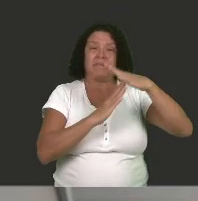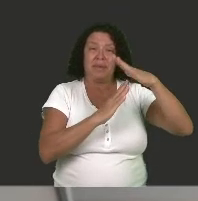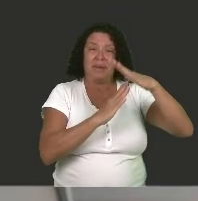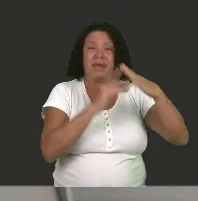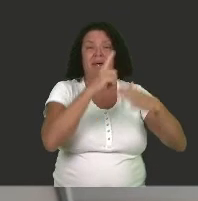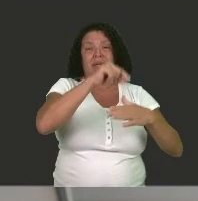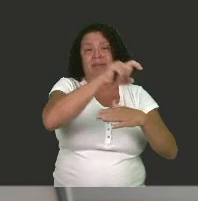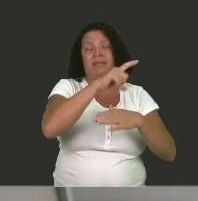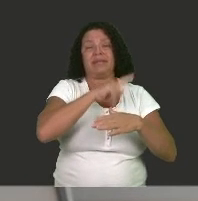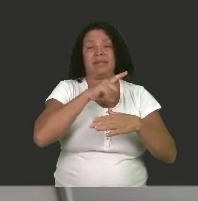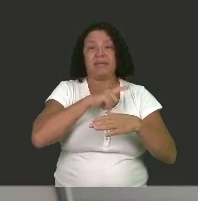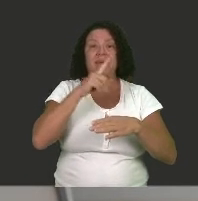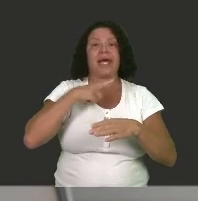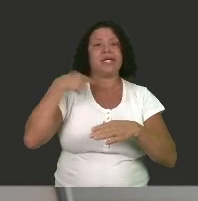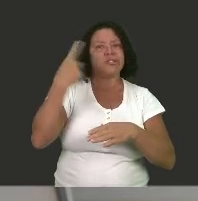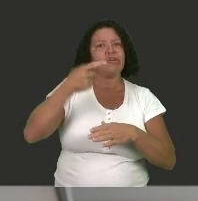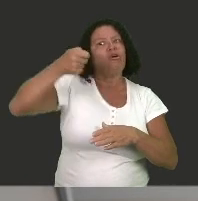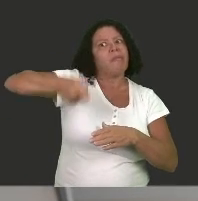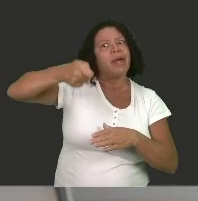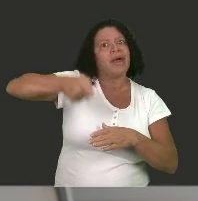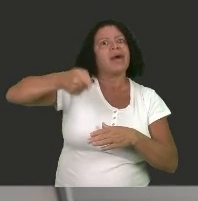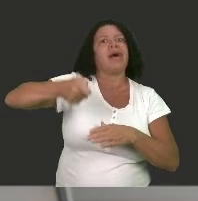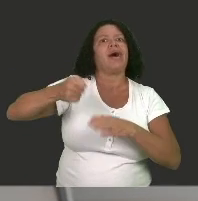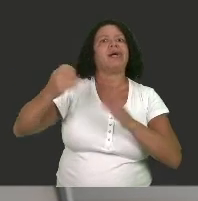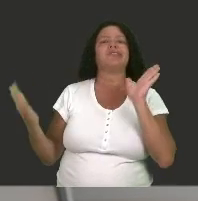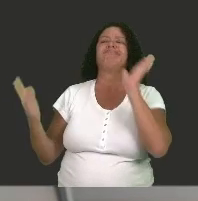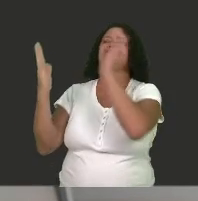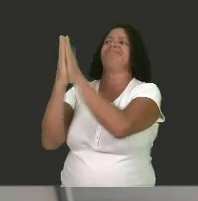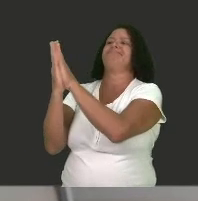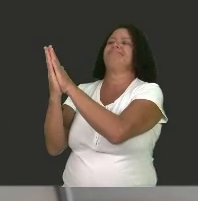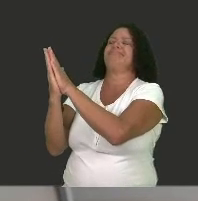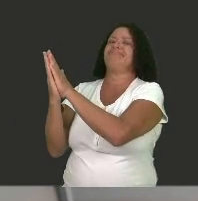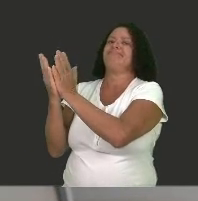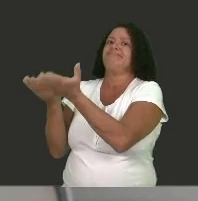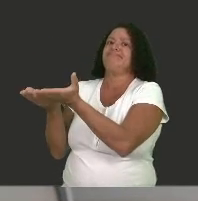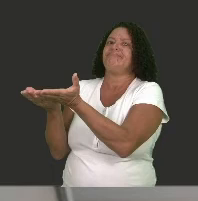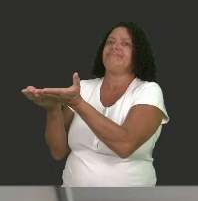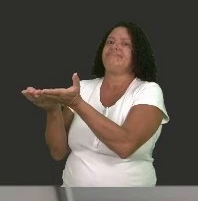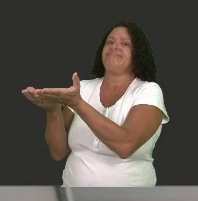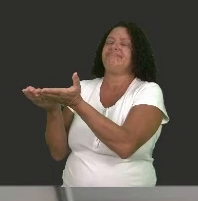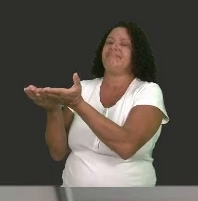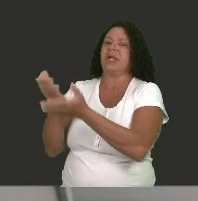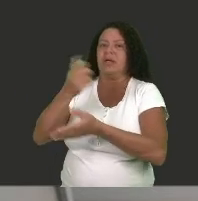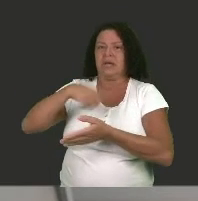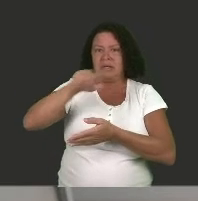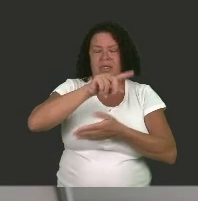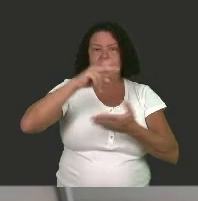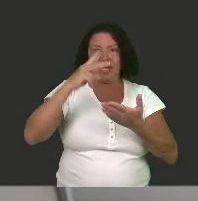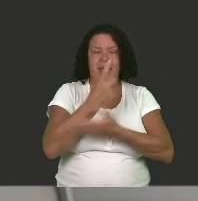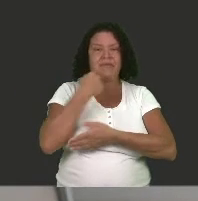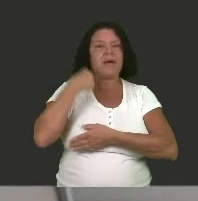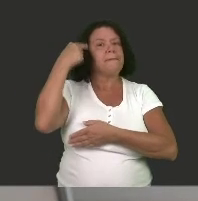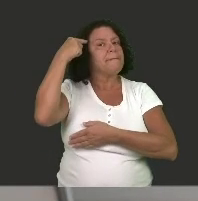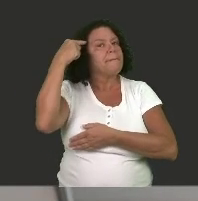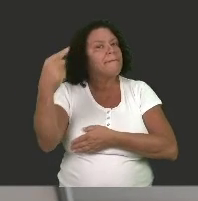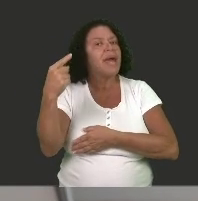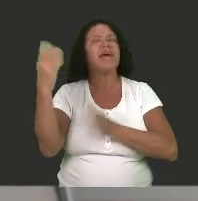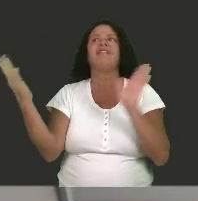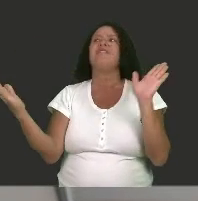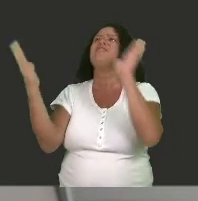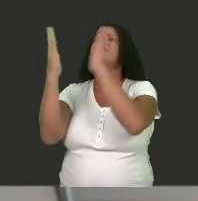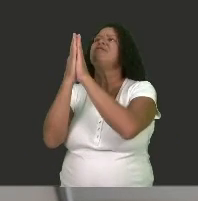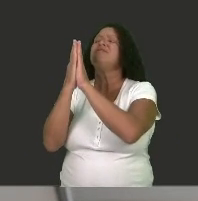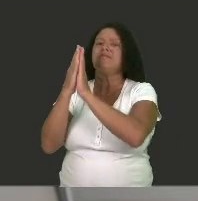que passamos a ser obrigados a enfrentar, né? Então nos obrigou a nos reinventar e a encarar de